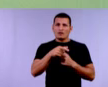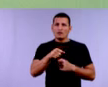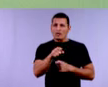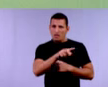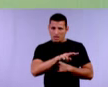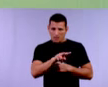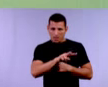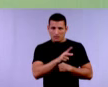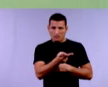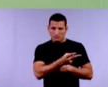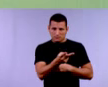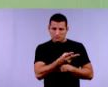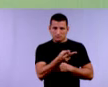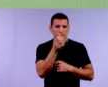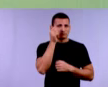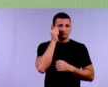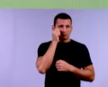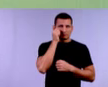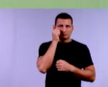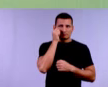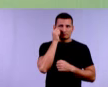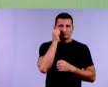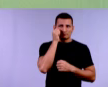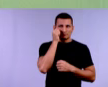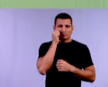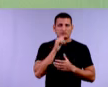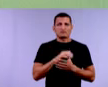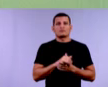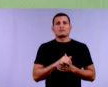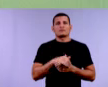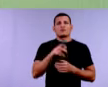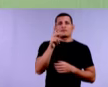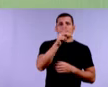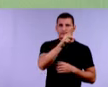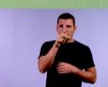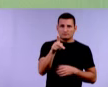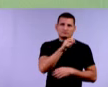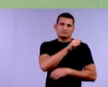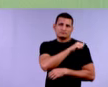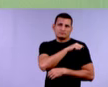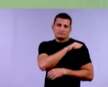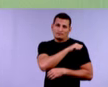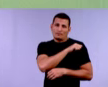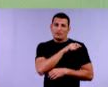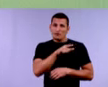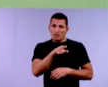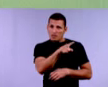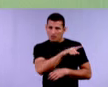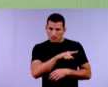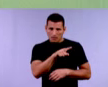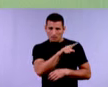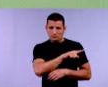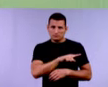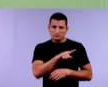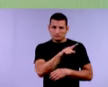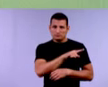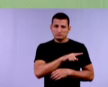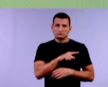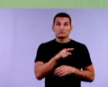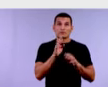lado a lado. As professoras e os alunos, eles estão muito